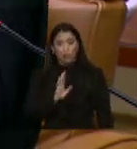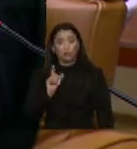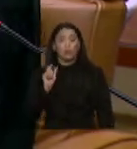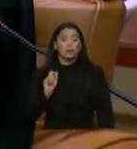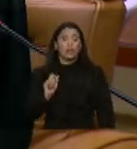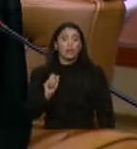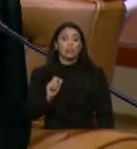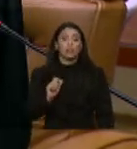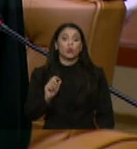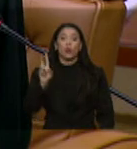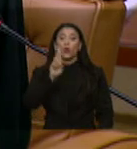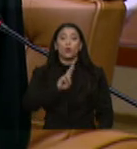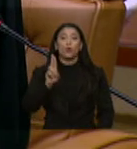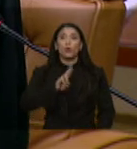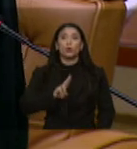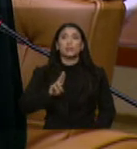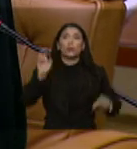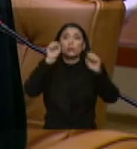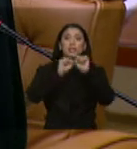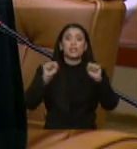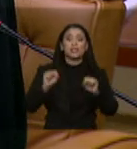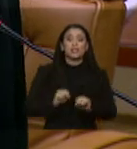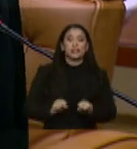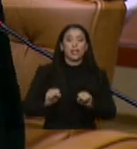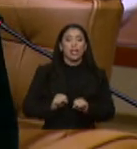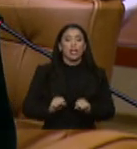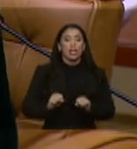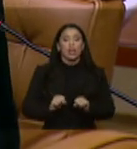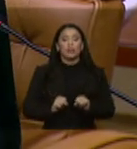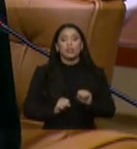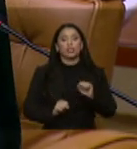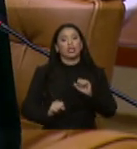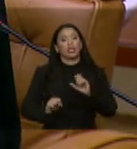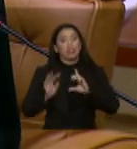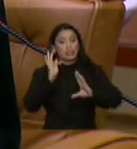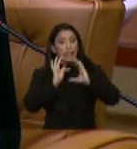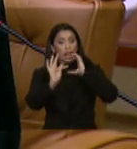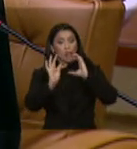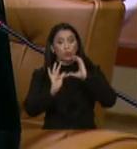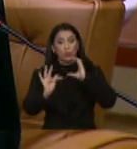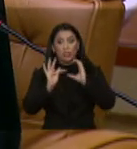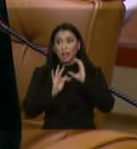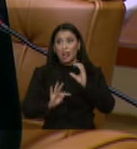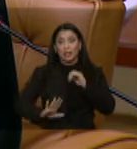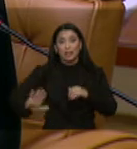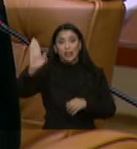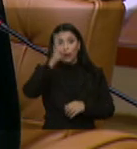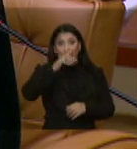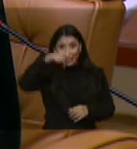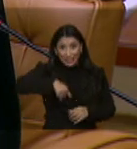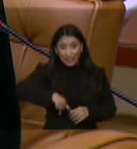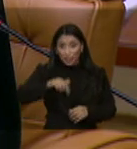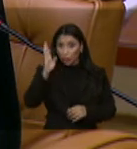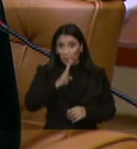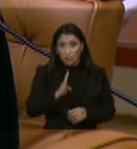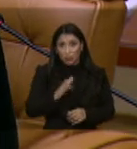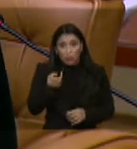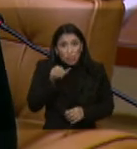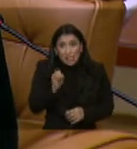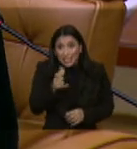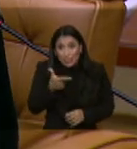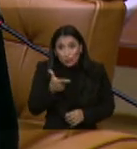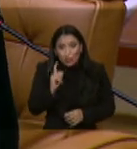de todo o sistema de telecomunicações nacional sem o sistema de telecomunicações Nacional sem as antenas e